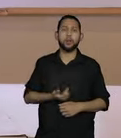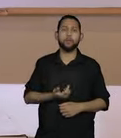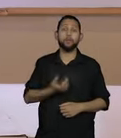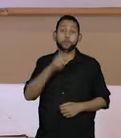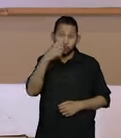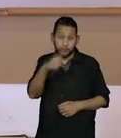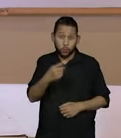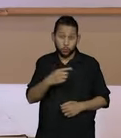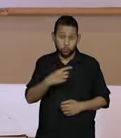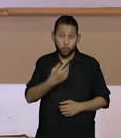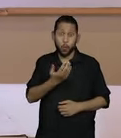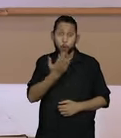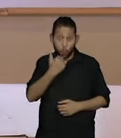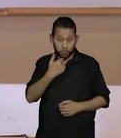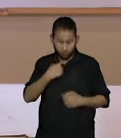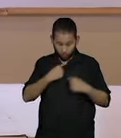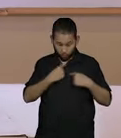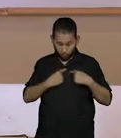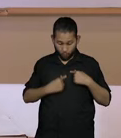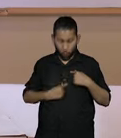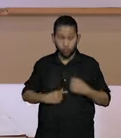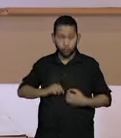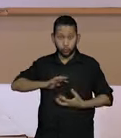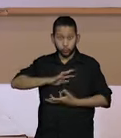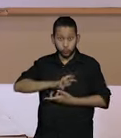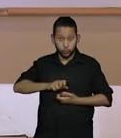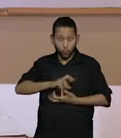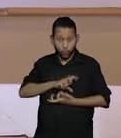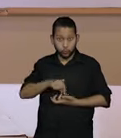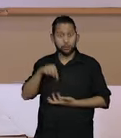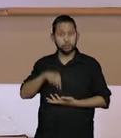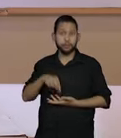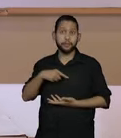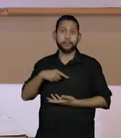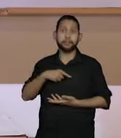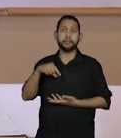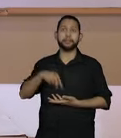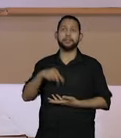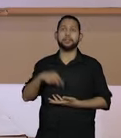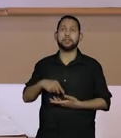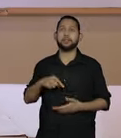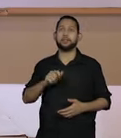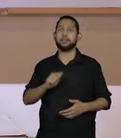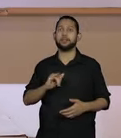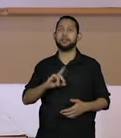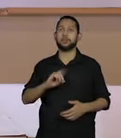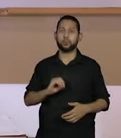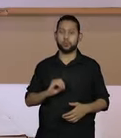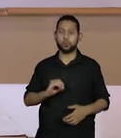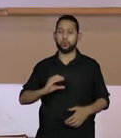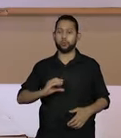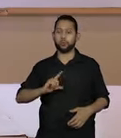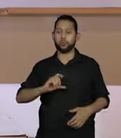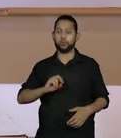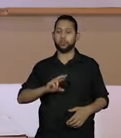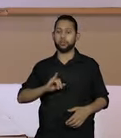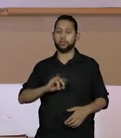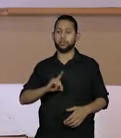gástrico, pegar por volta de 5 ml.